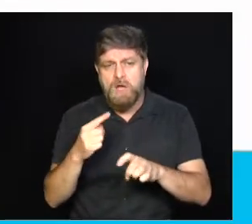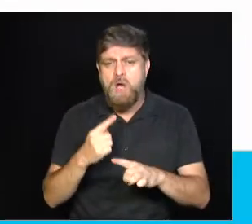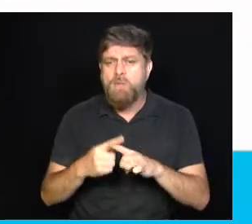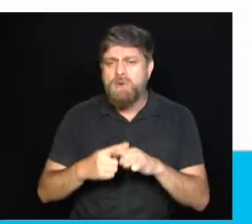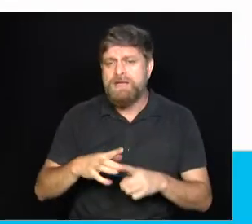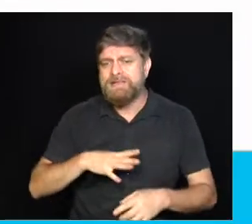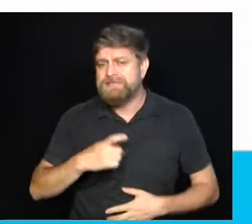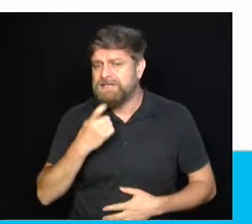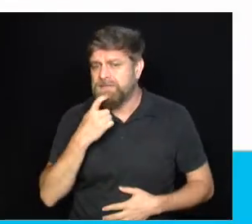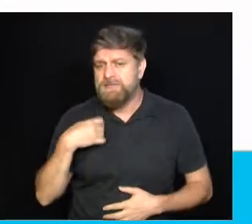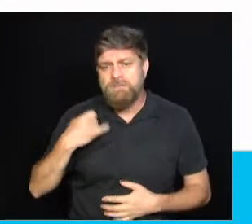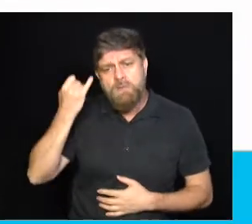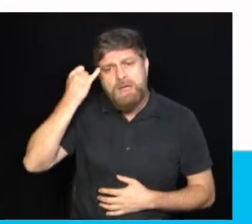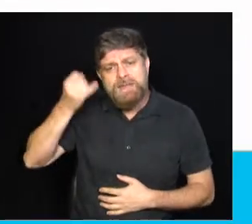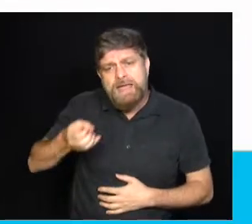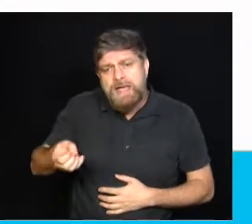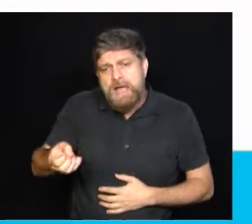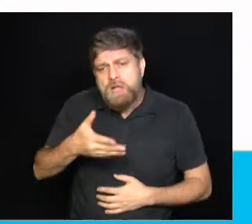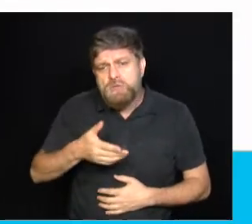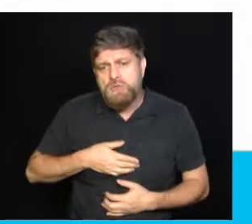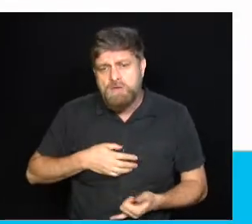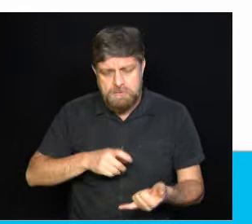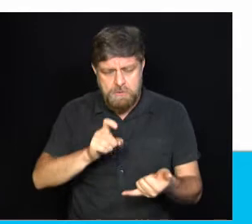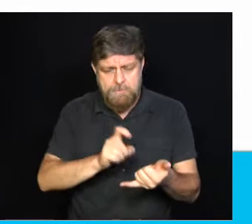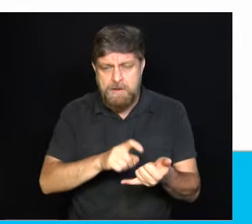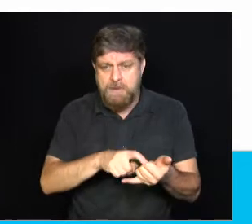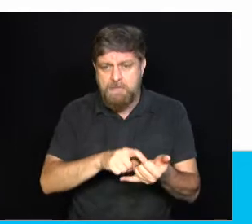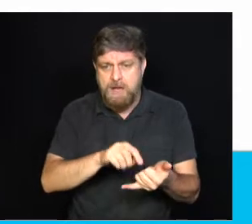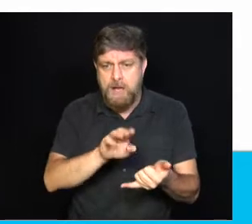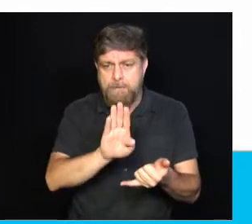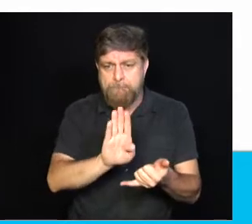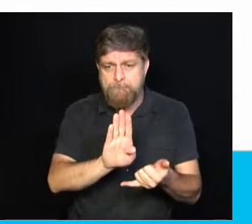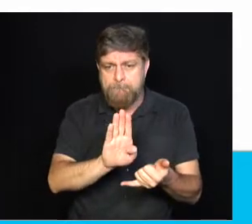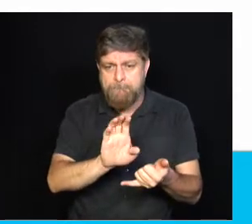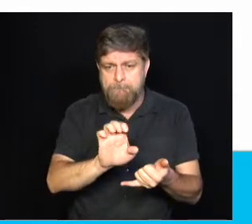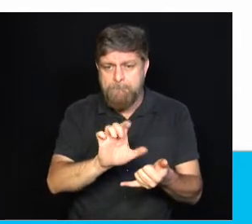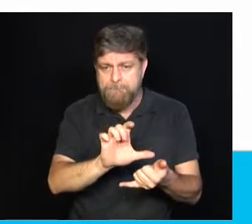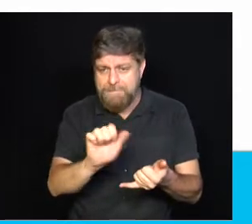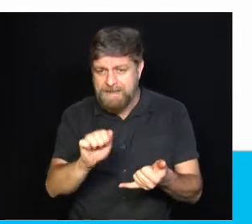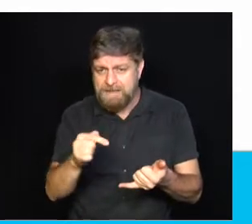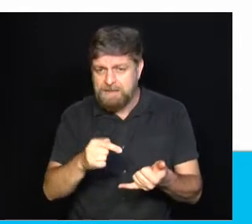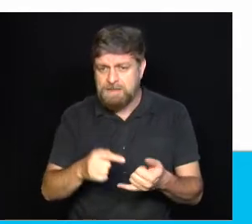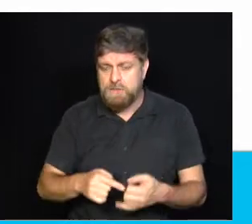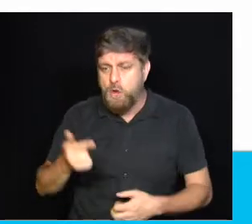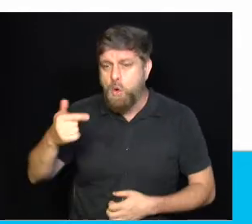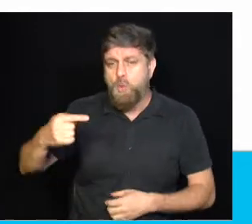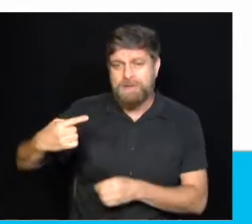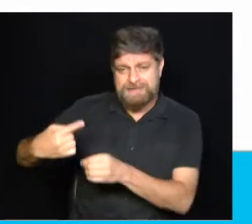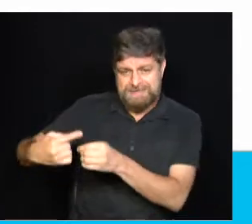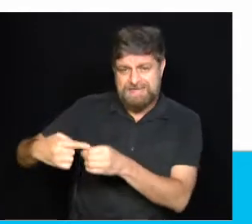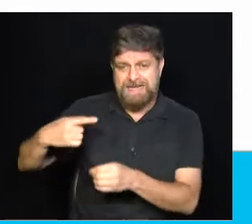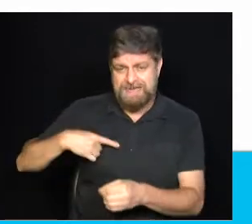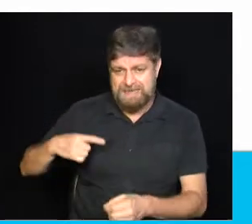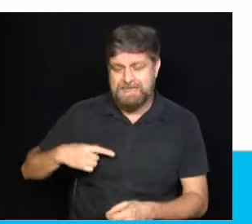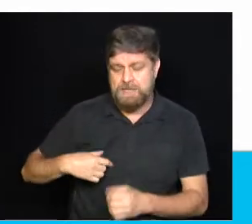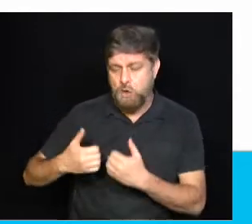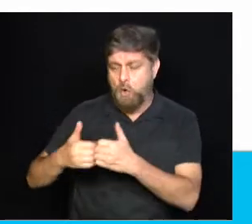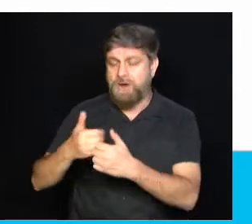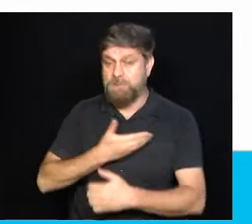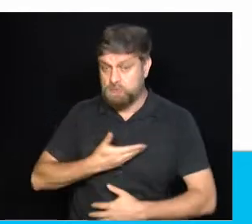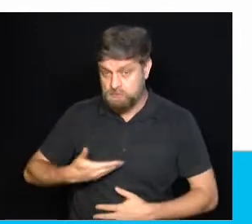inovação para o botão Bela? Em outros locais em que existe esse botão de assédio no